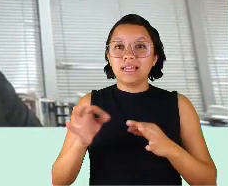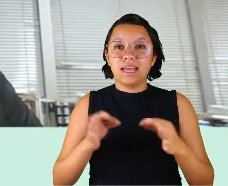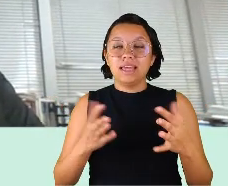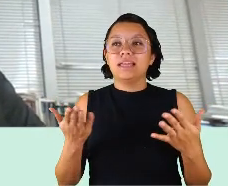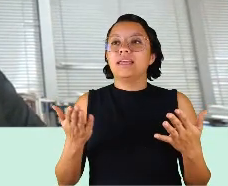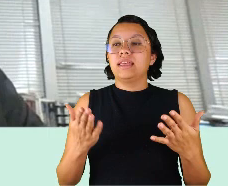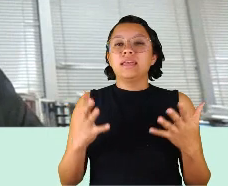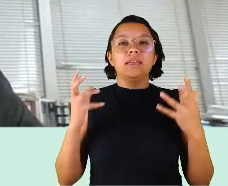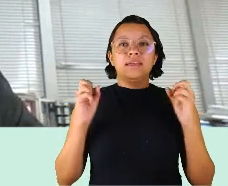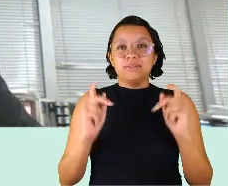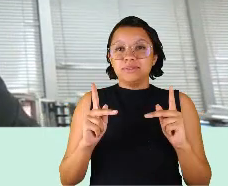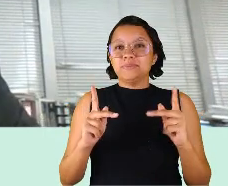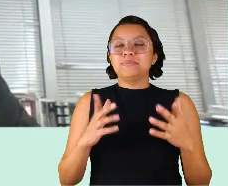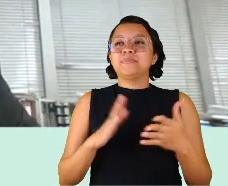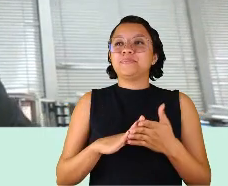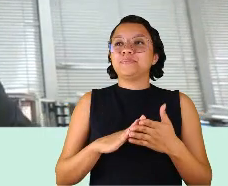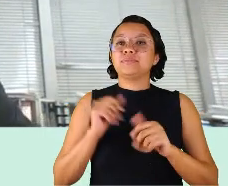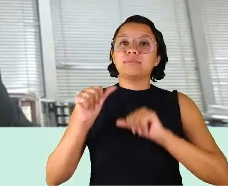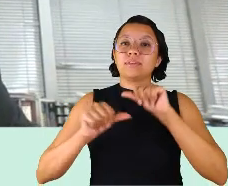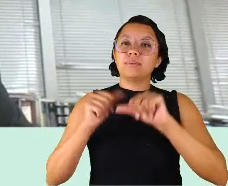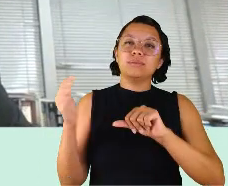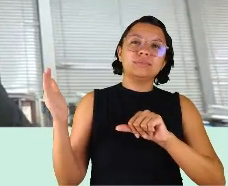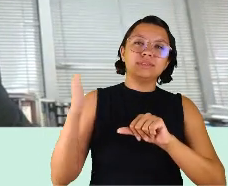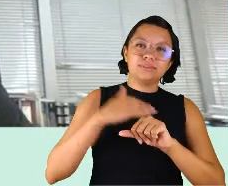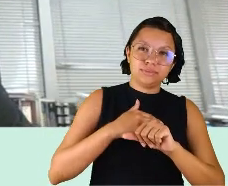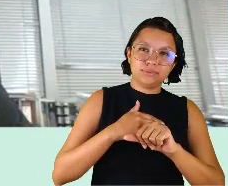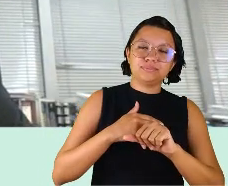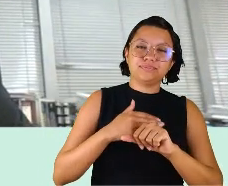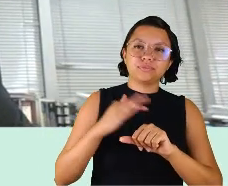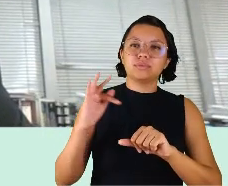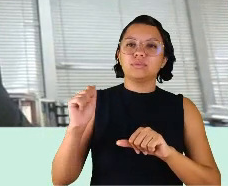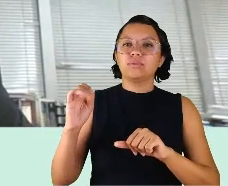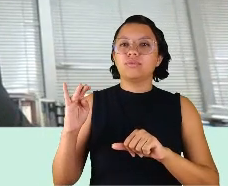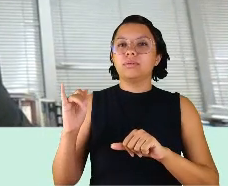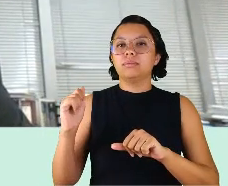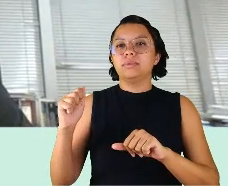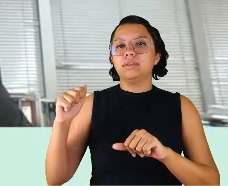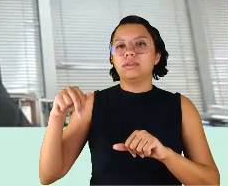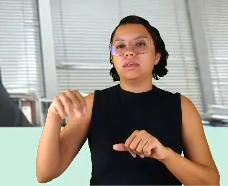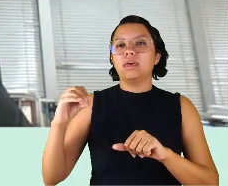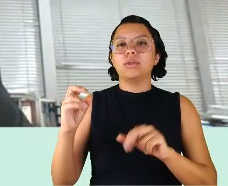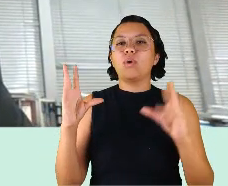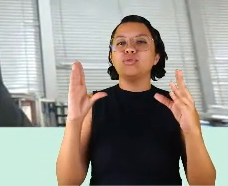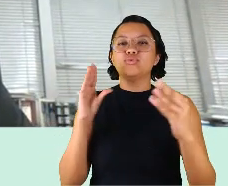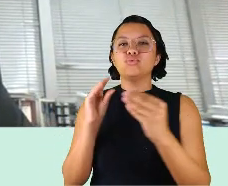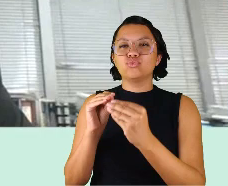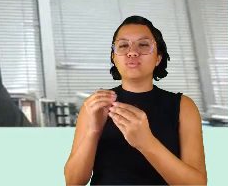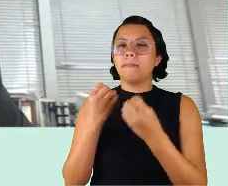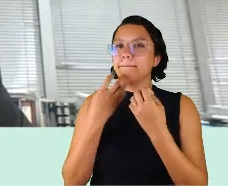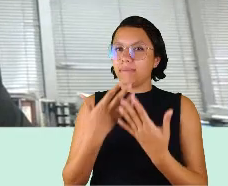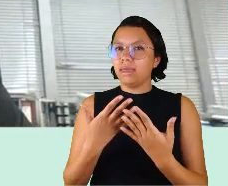As mudanças estão vindo mesmo. O Fabiano resumiu bem aqui. Realmente a gente passou